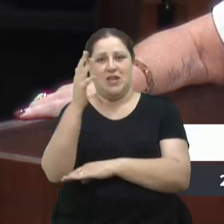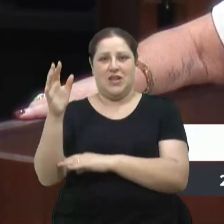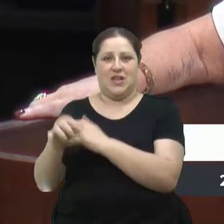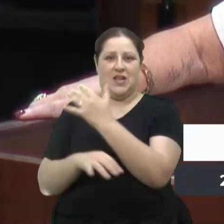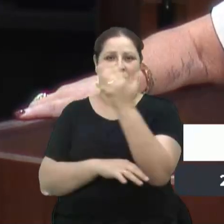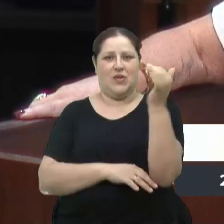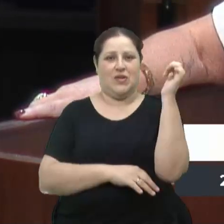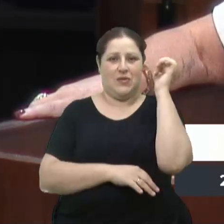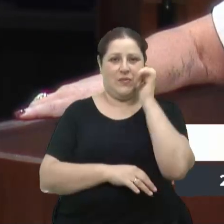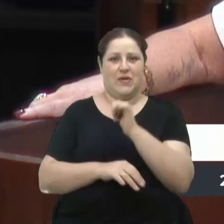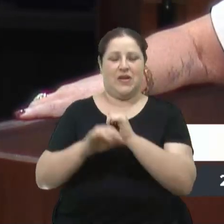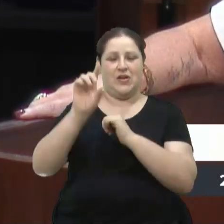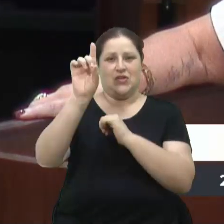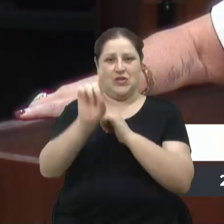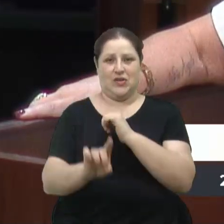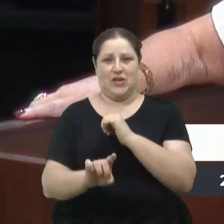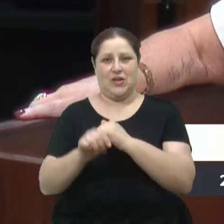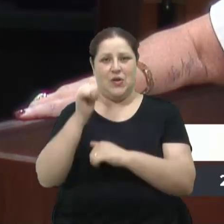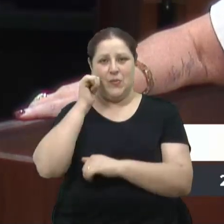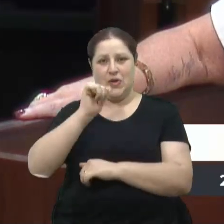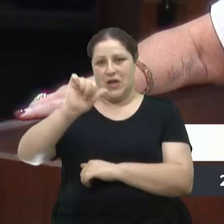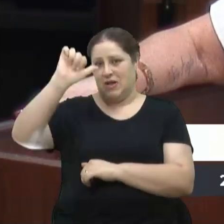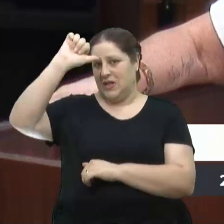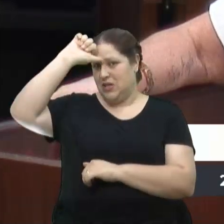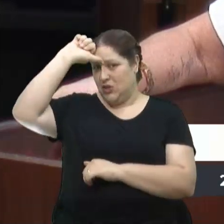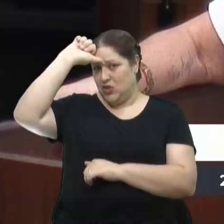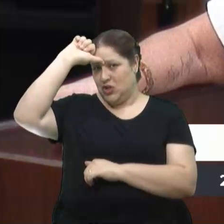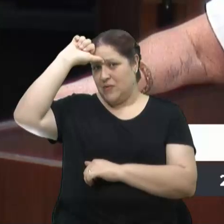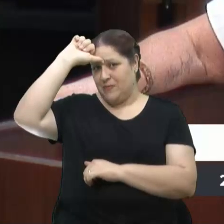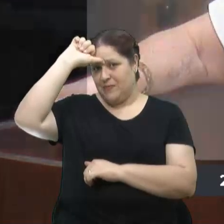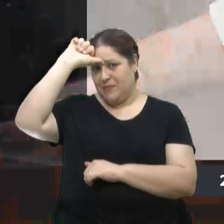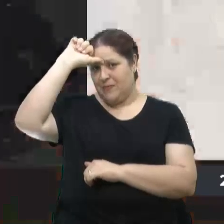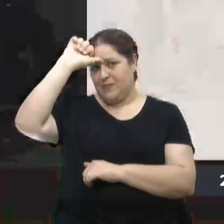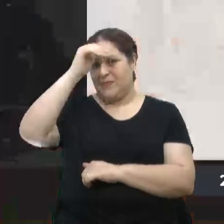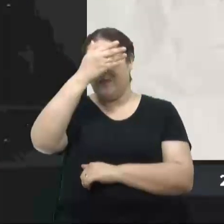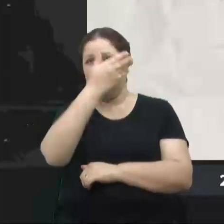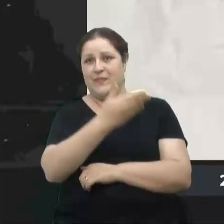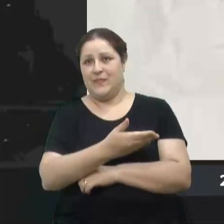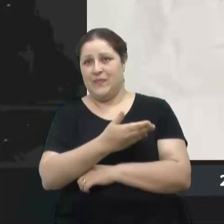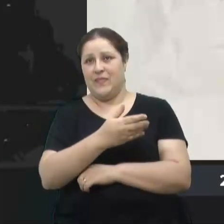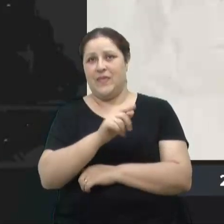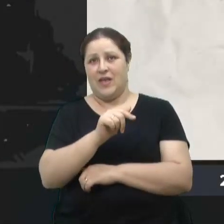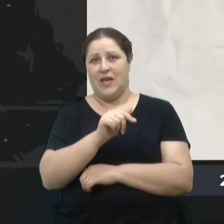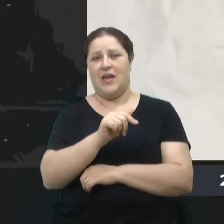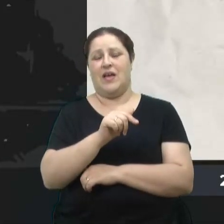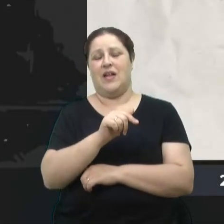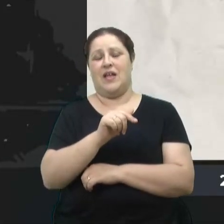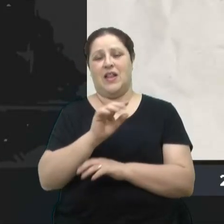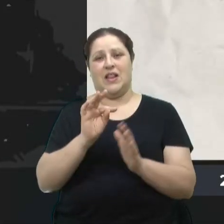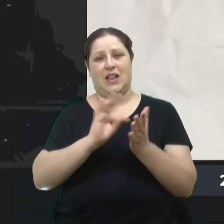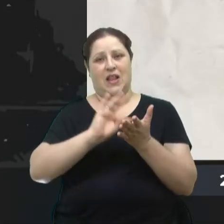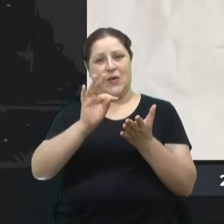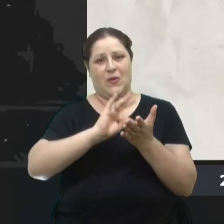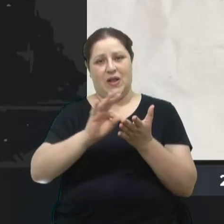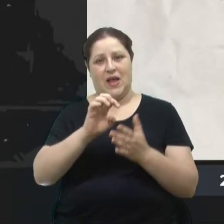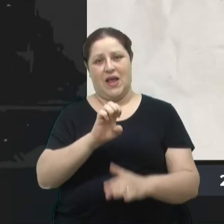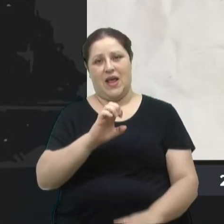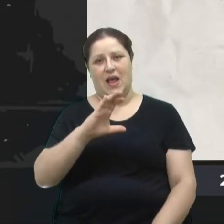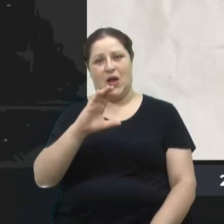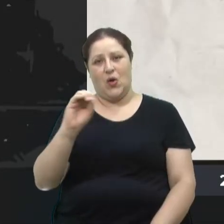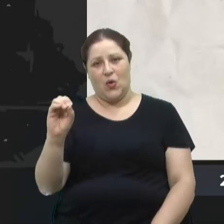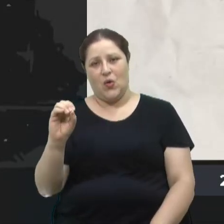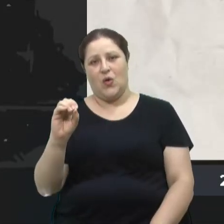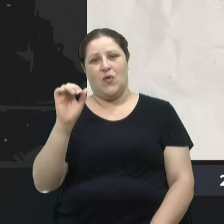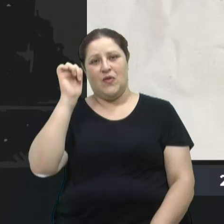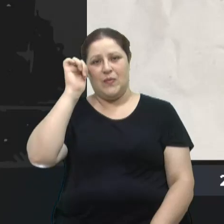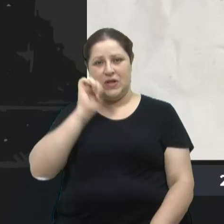a indiana Vandana Shiva é uma das teóricas do ecofeminismo que vincula a